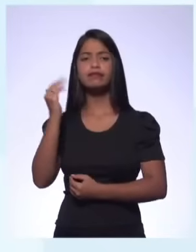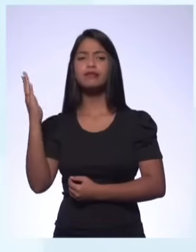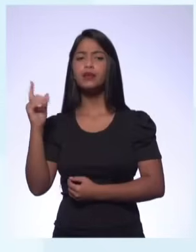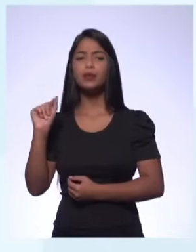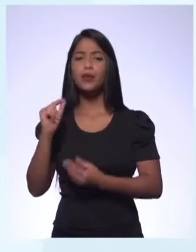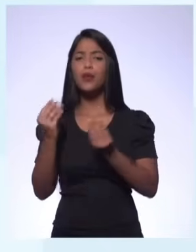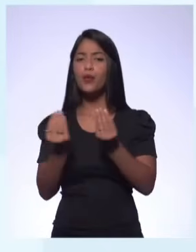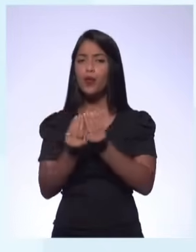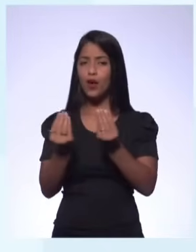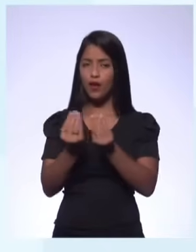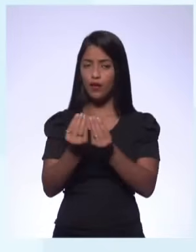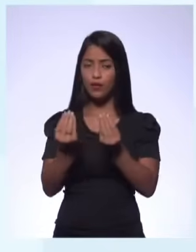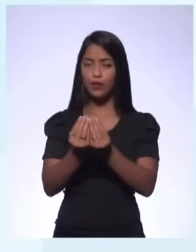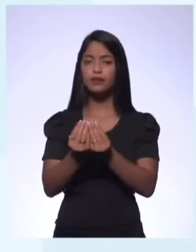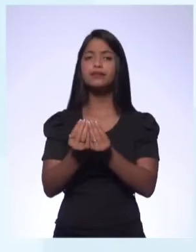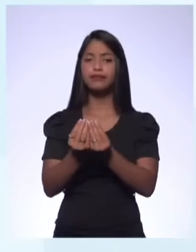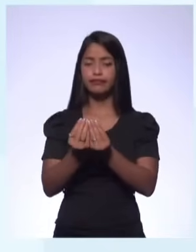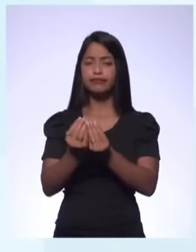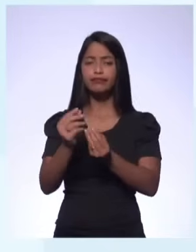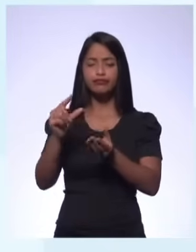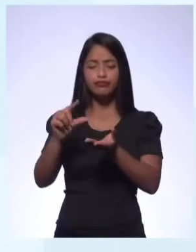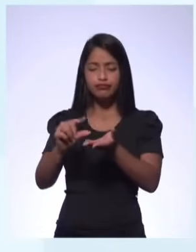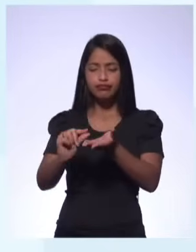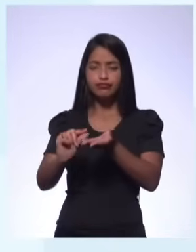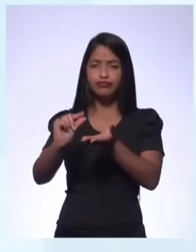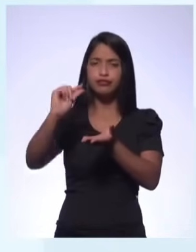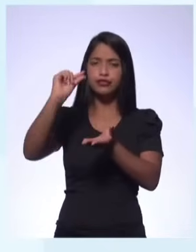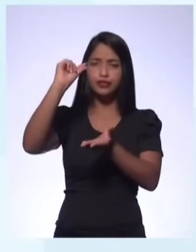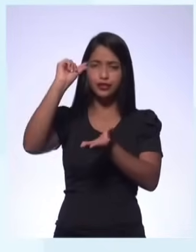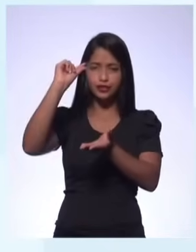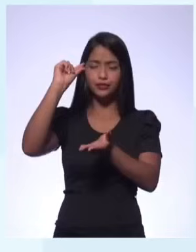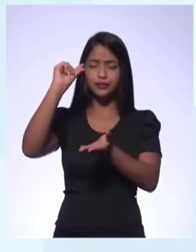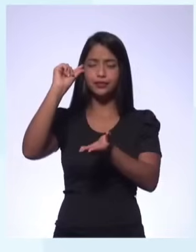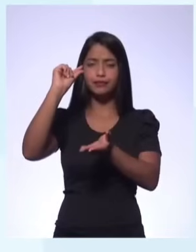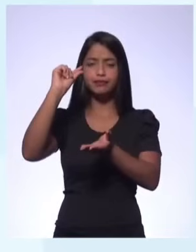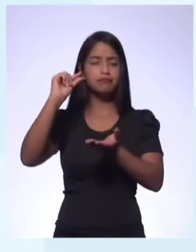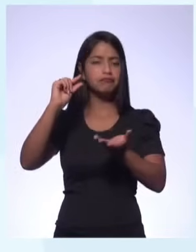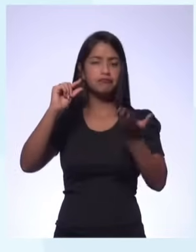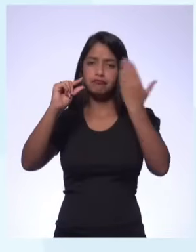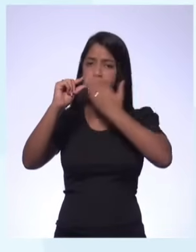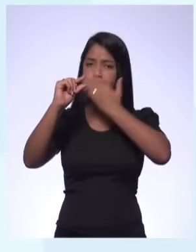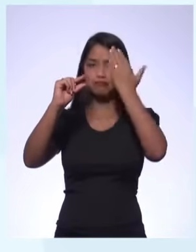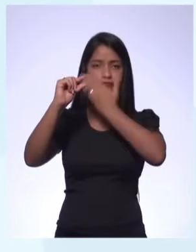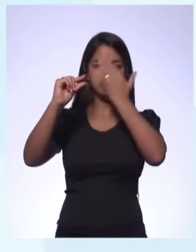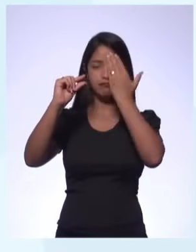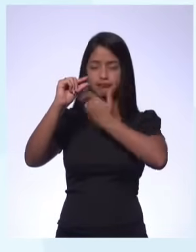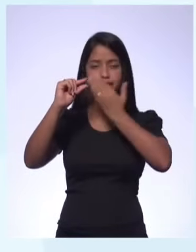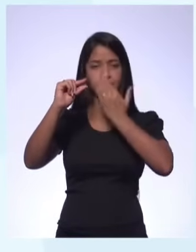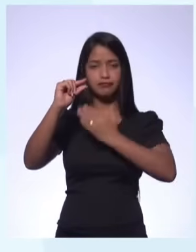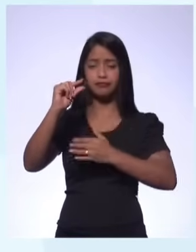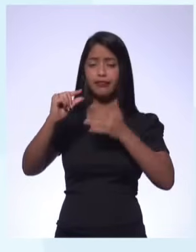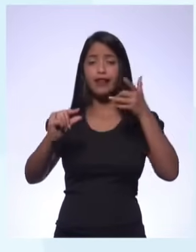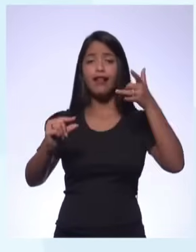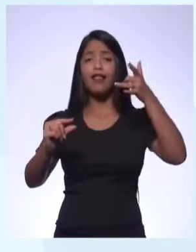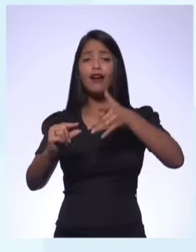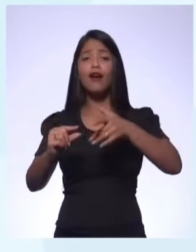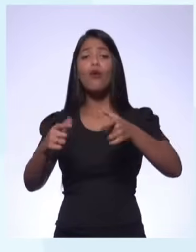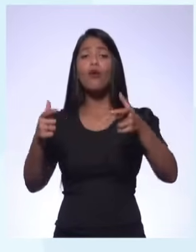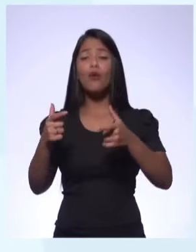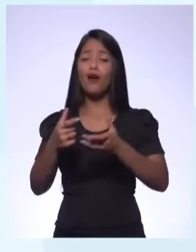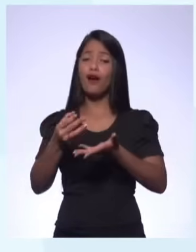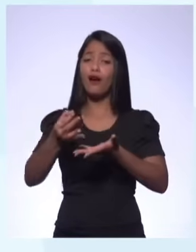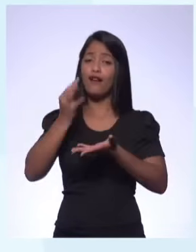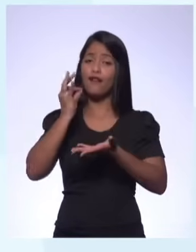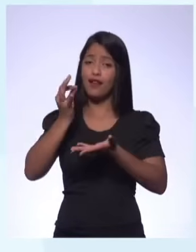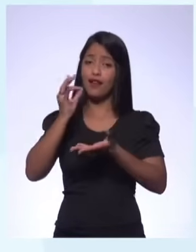molécula, quer dizer, um pedaço muito pequeno, que a gente nem consegue visualizar, que lá está dentro do café.